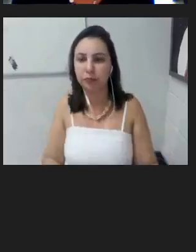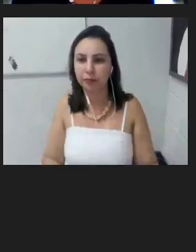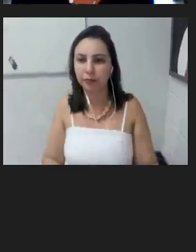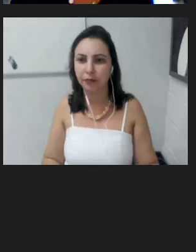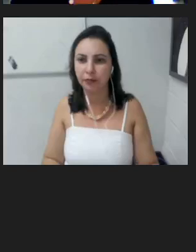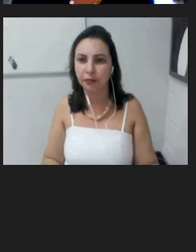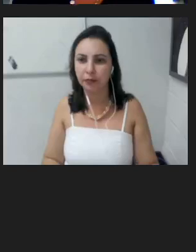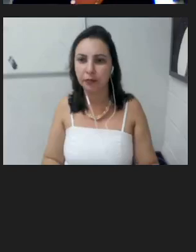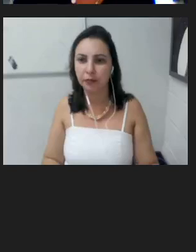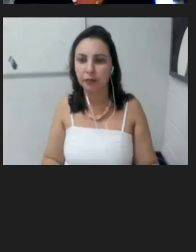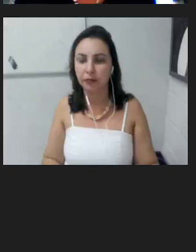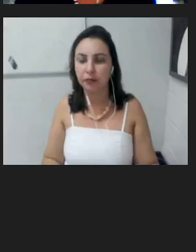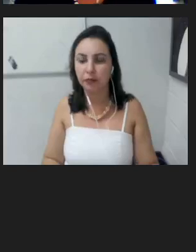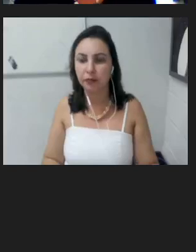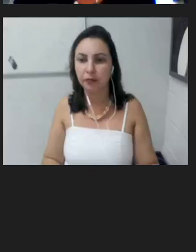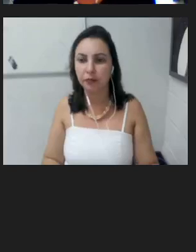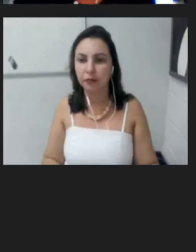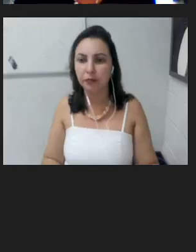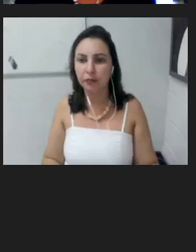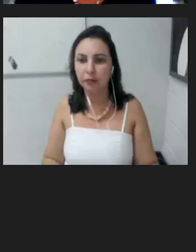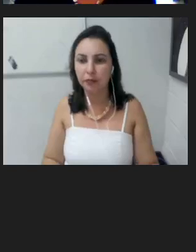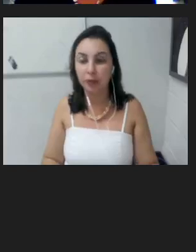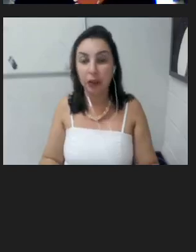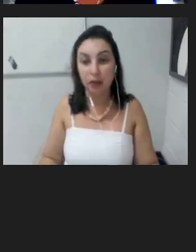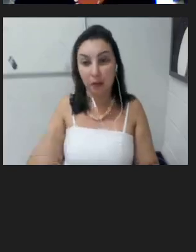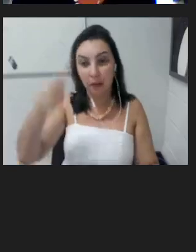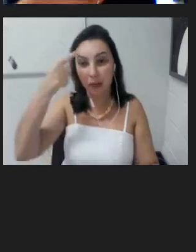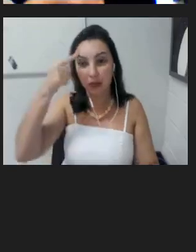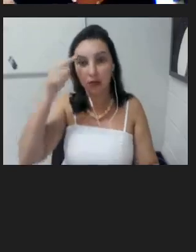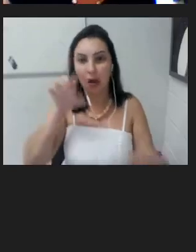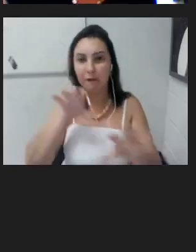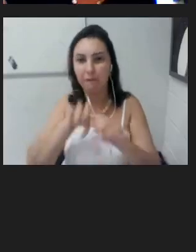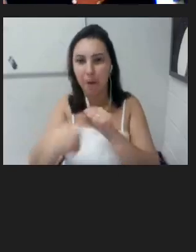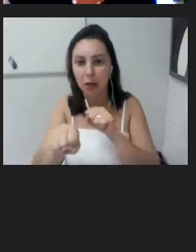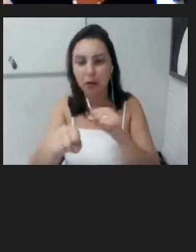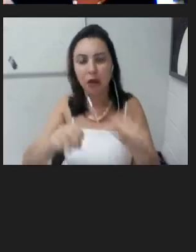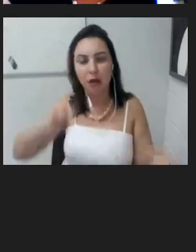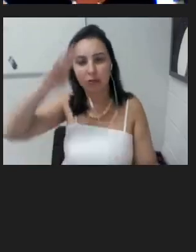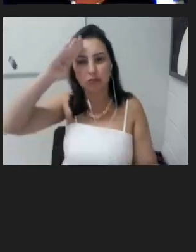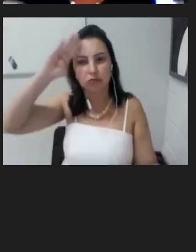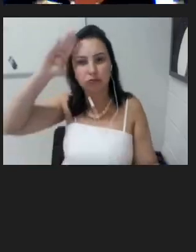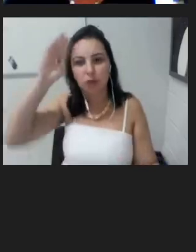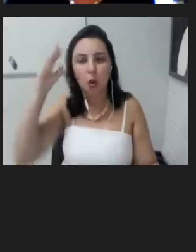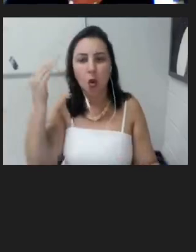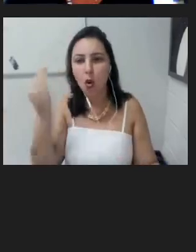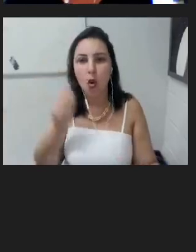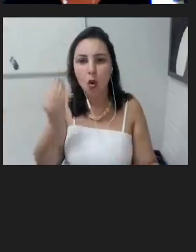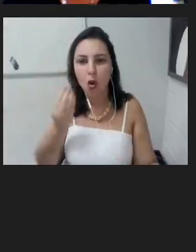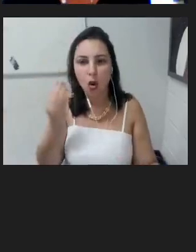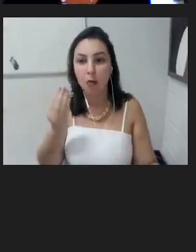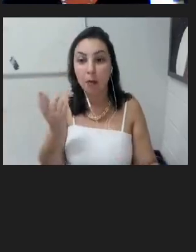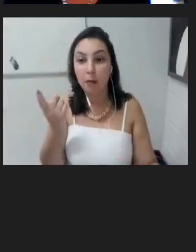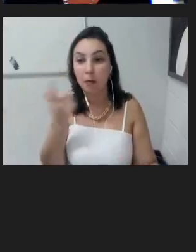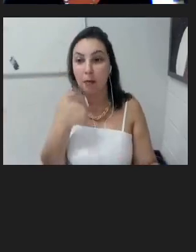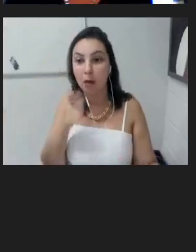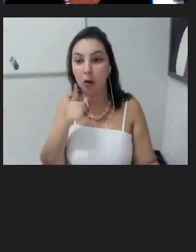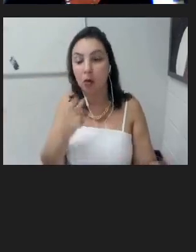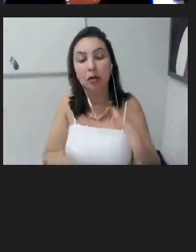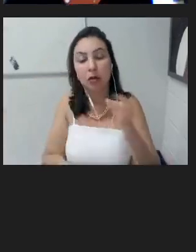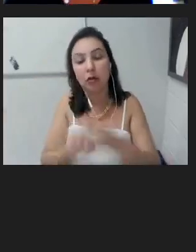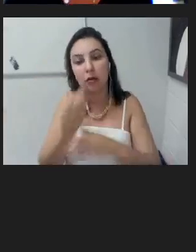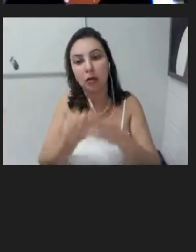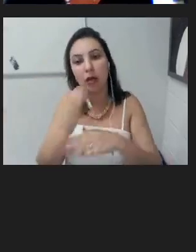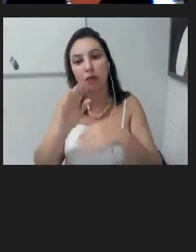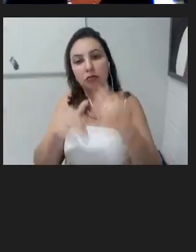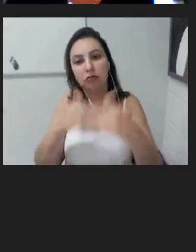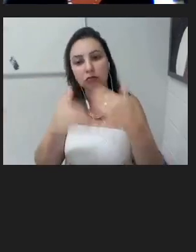de se pensar formação superior para que efetivamente a gente possa produzir esse desenvolvimento de